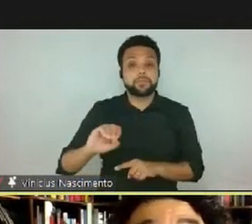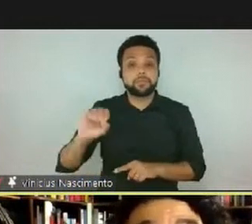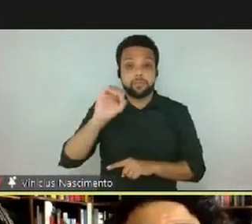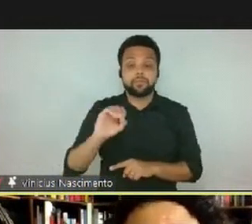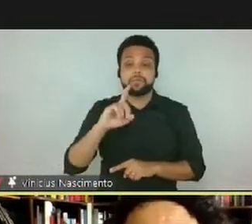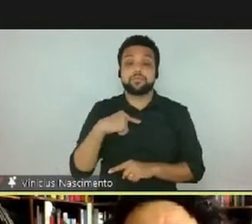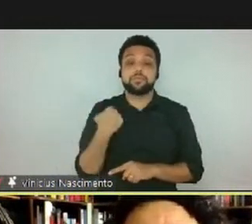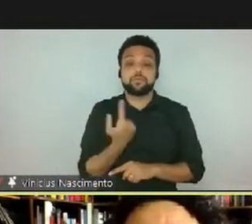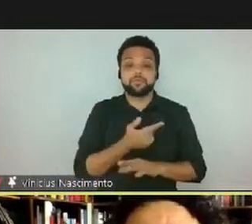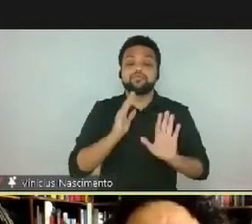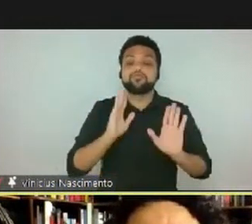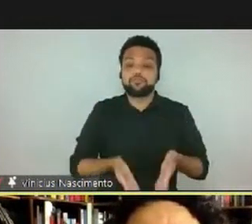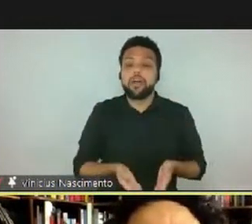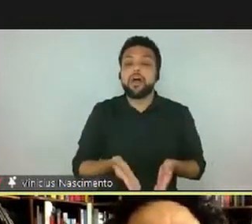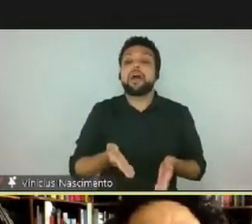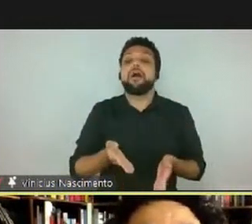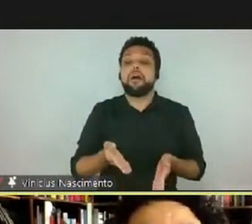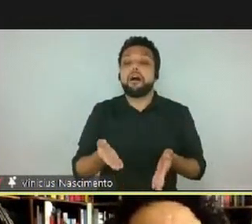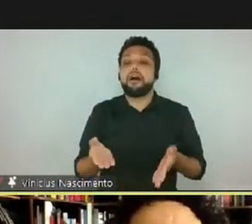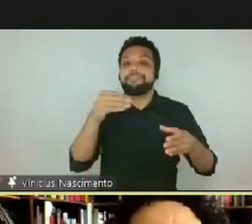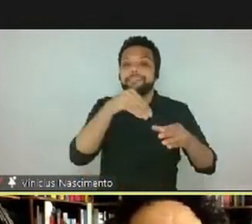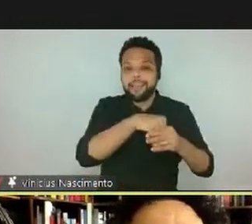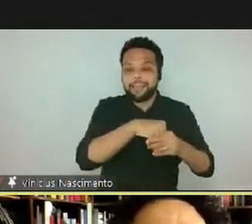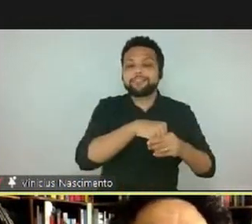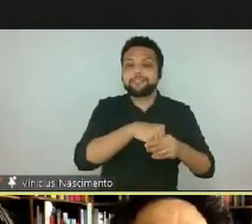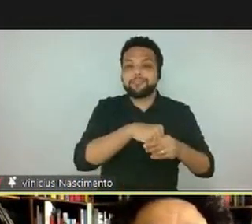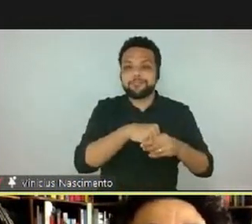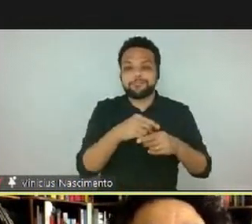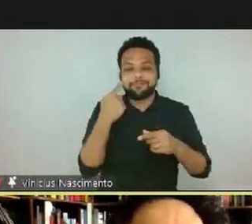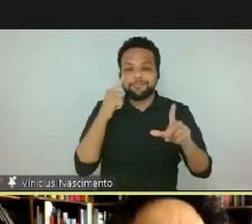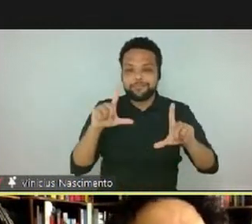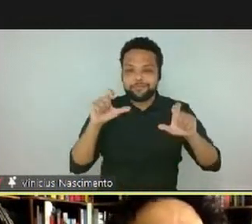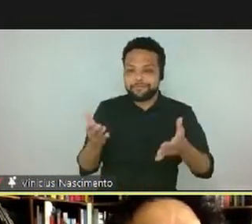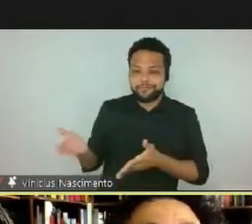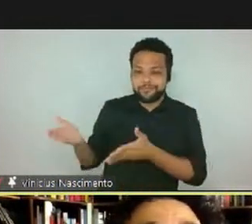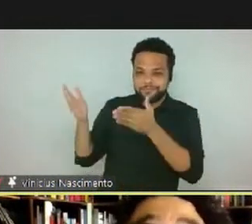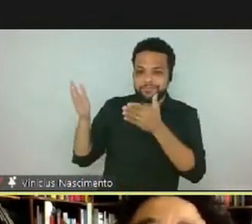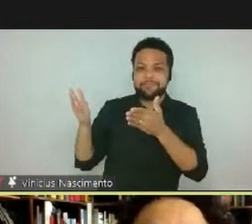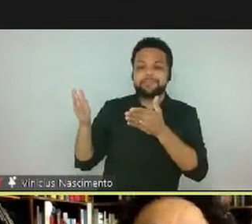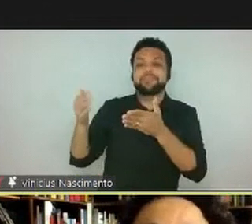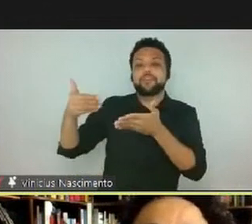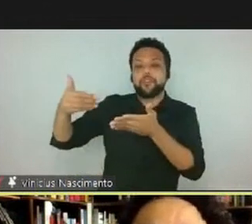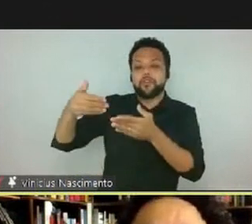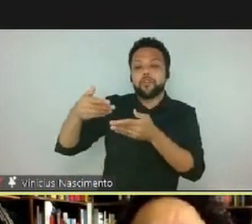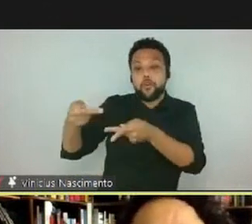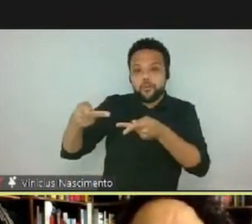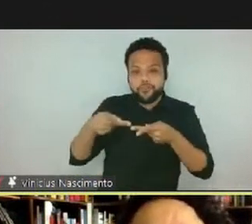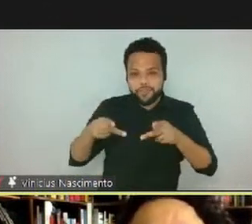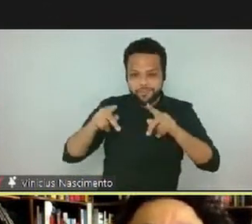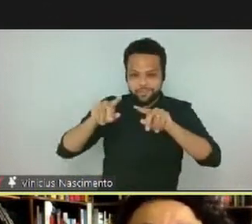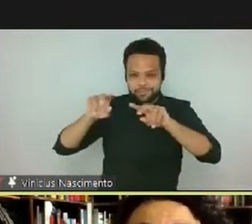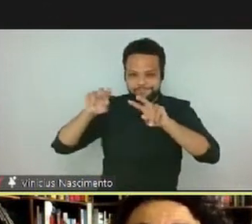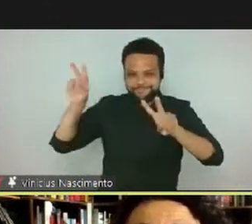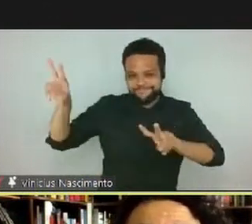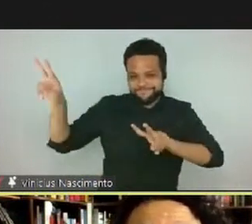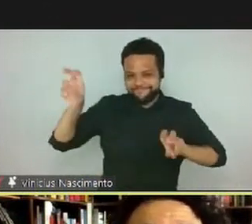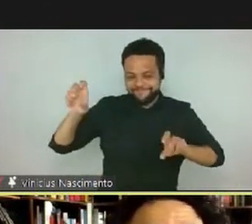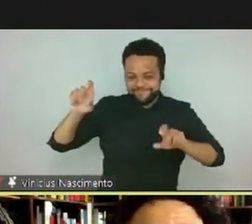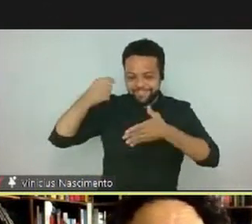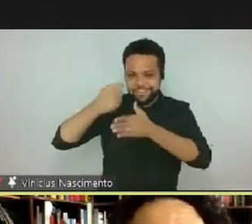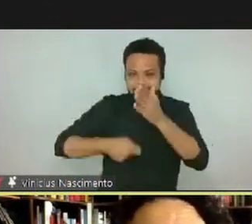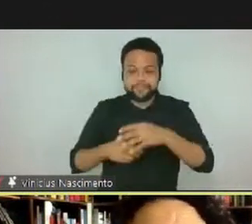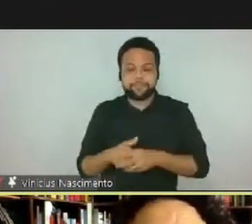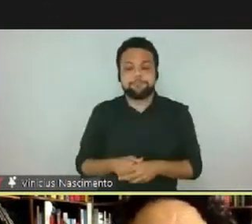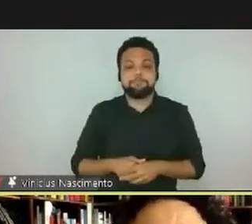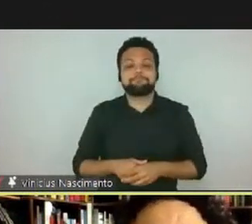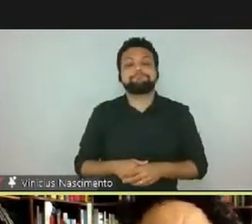este convite, que eu peço licença para ler. Este mês, junto com a sua cesta básica, você recebe um